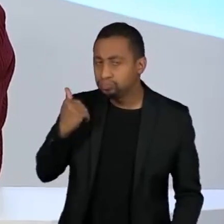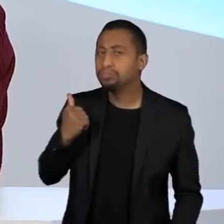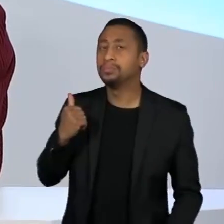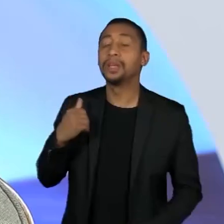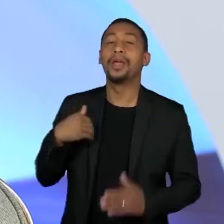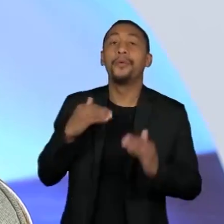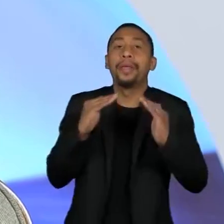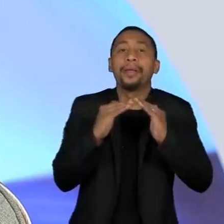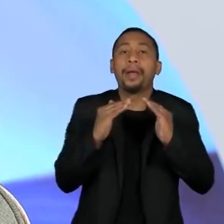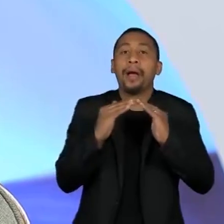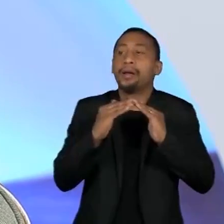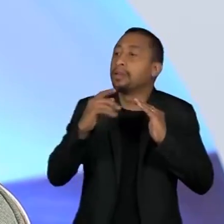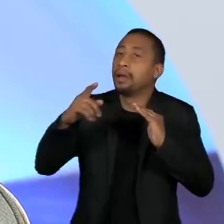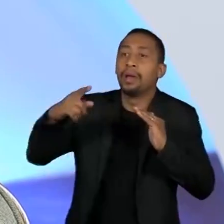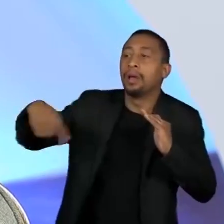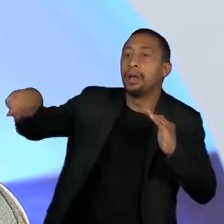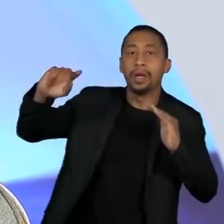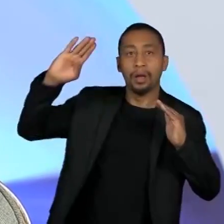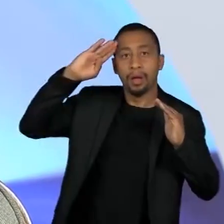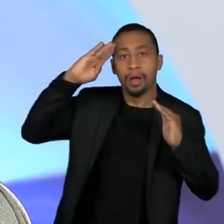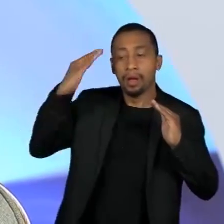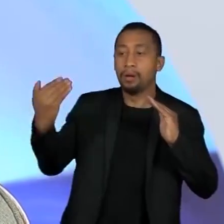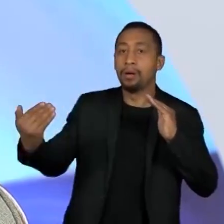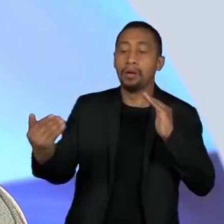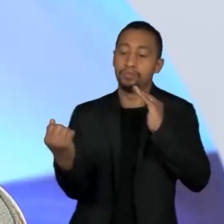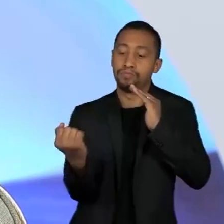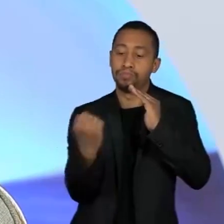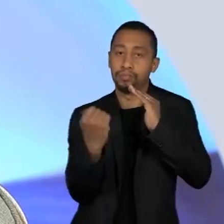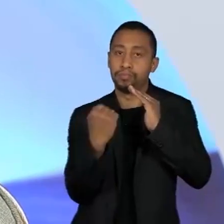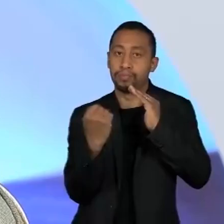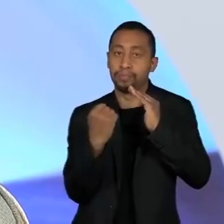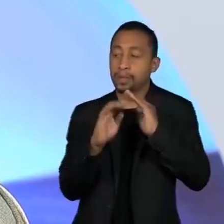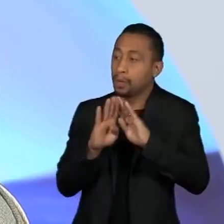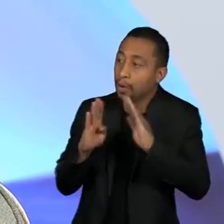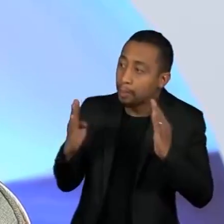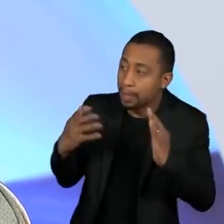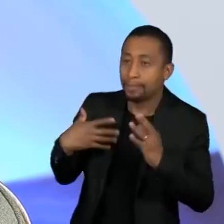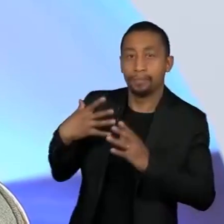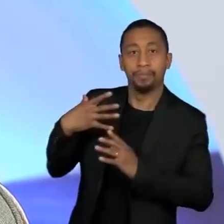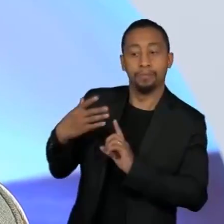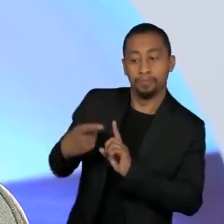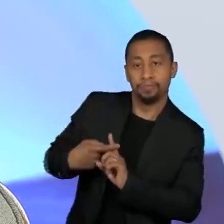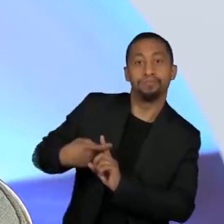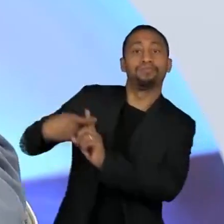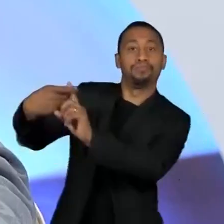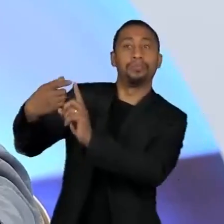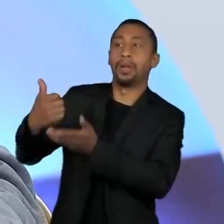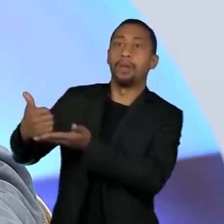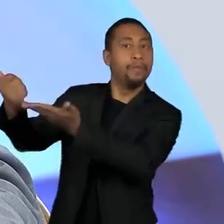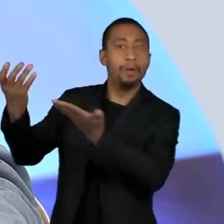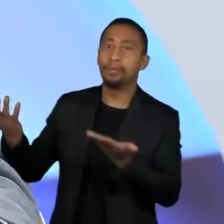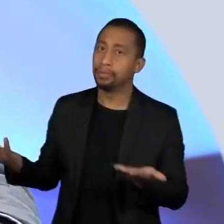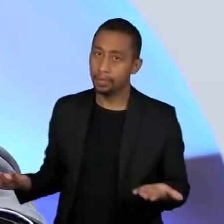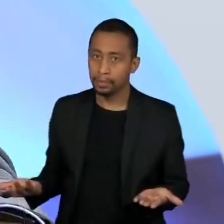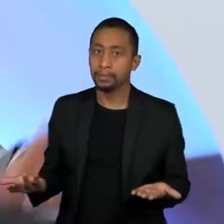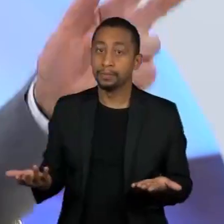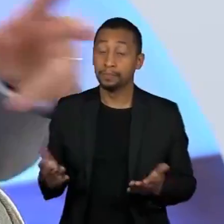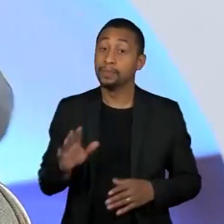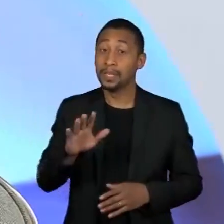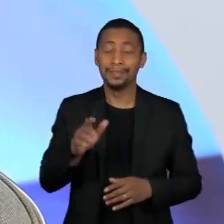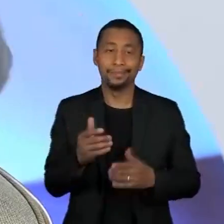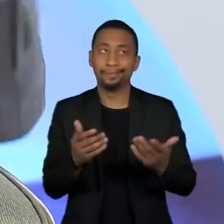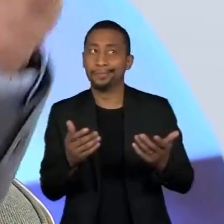Eu sei como é importante você ter a liberdade de poder falar agora eu acho um absurdo uma meia dúzia de